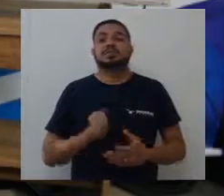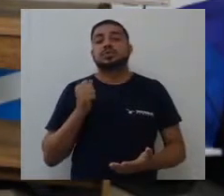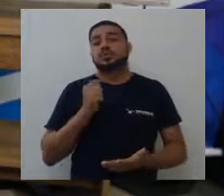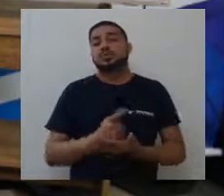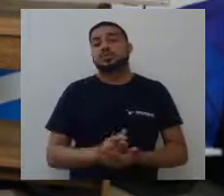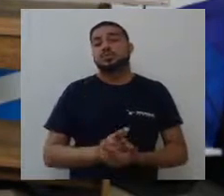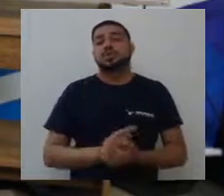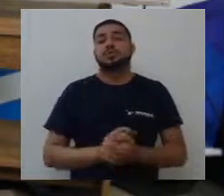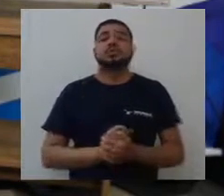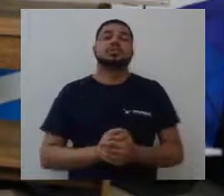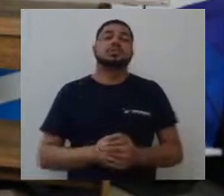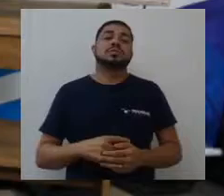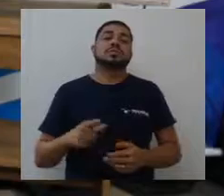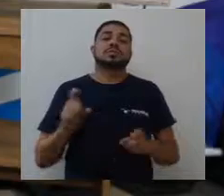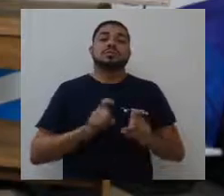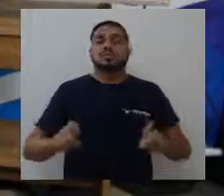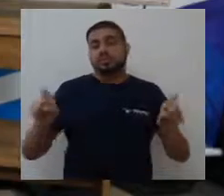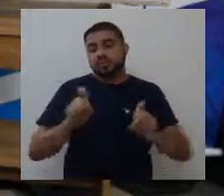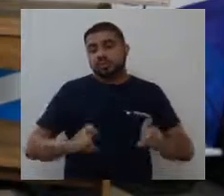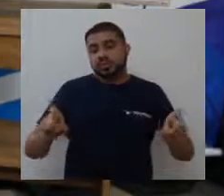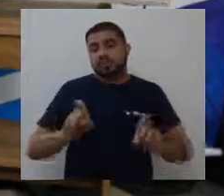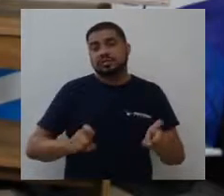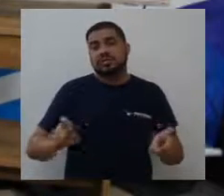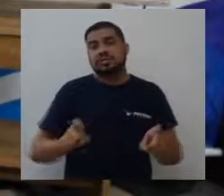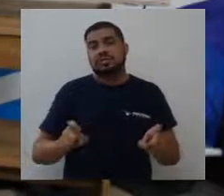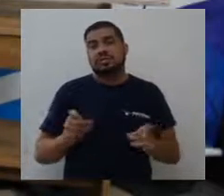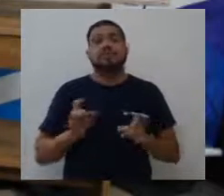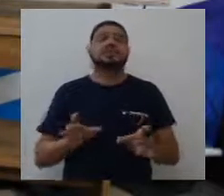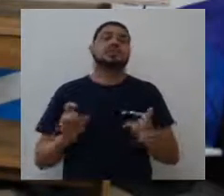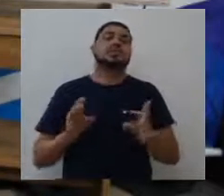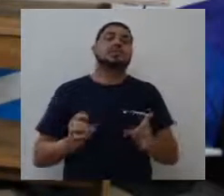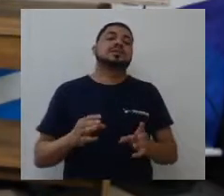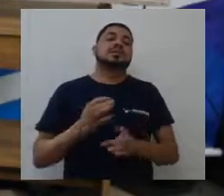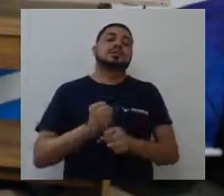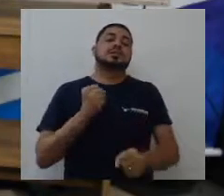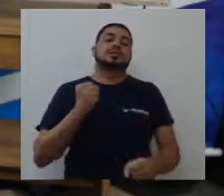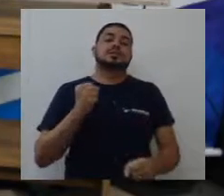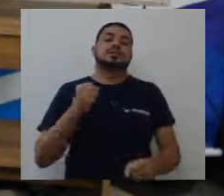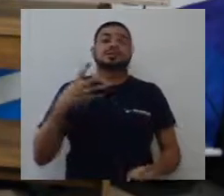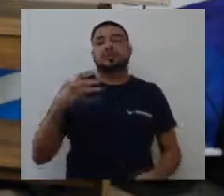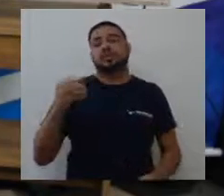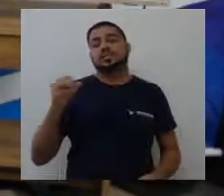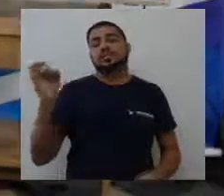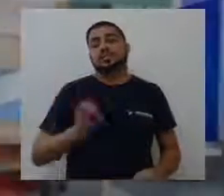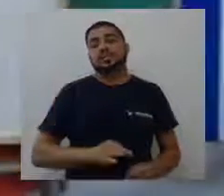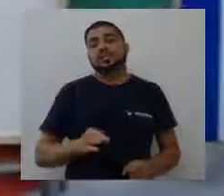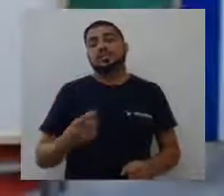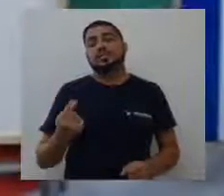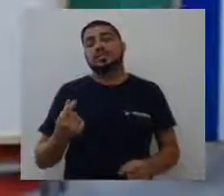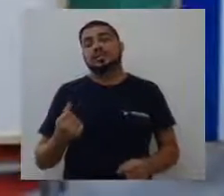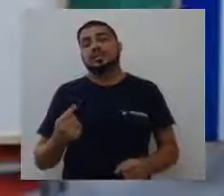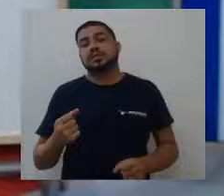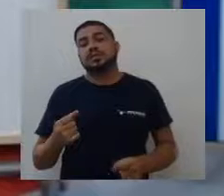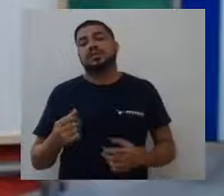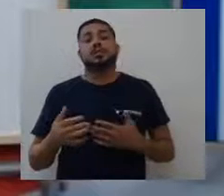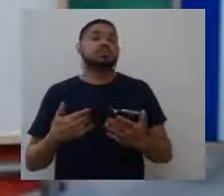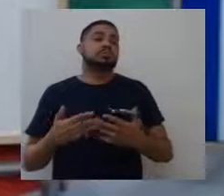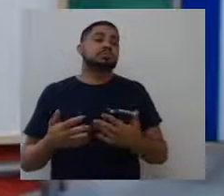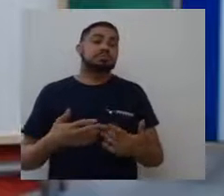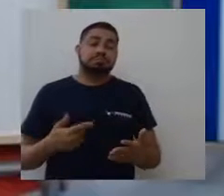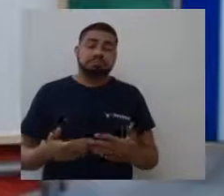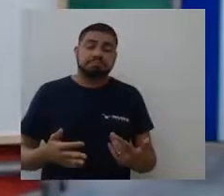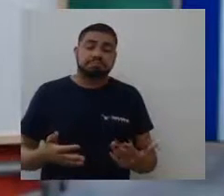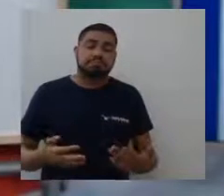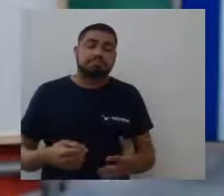comprou um computador ao seu fornecedor e colocou a venda com lucro de 40%. Então, o preço qualquer que eu tinha, acorda pra cá, o